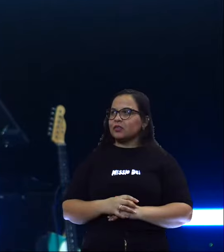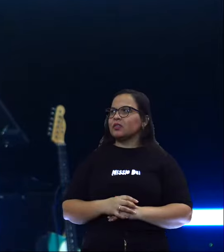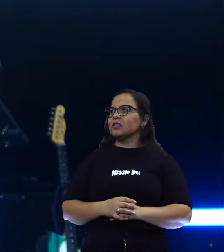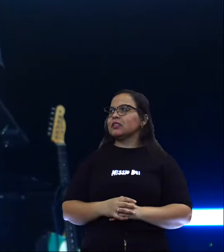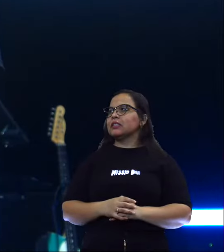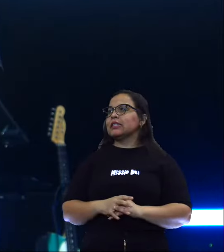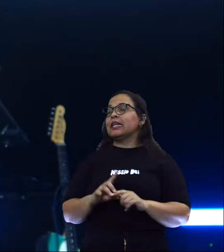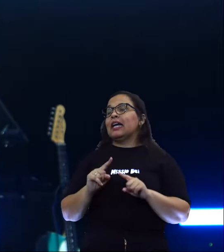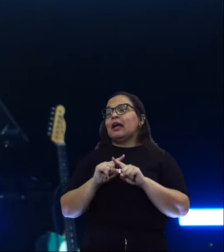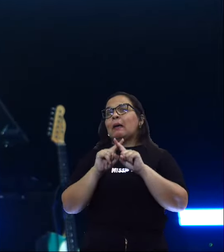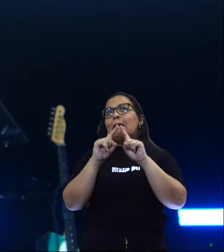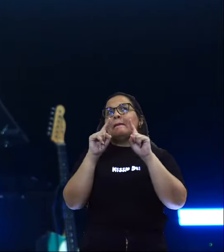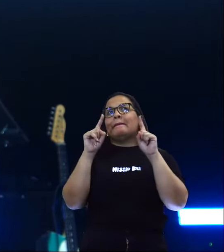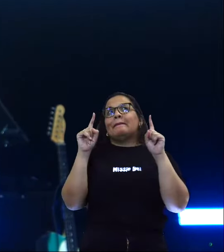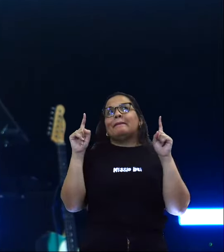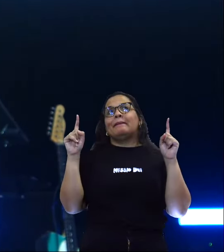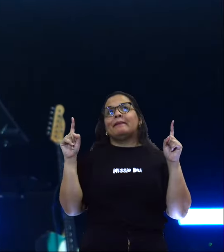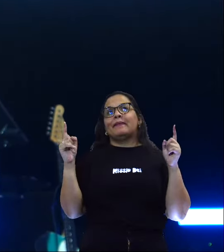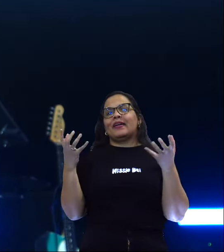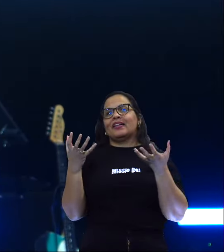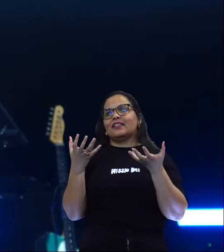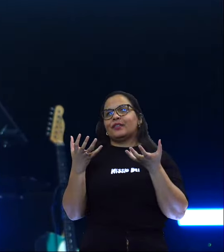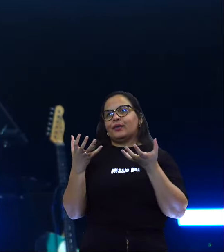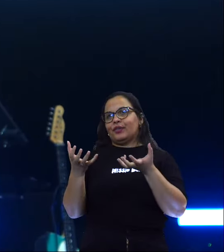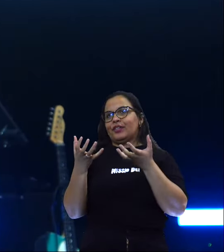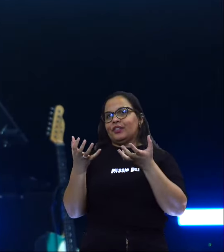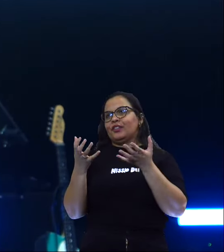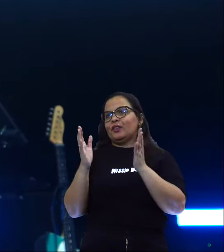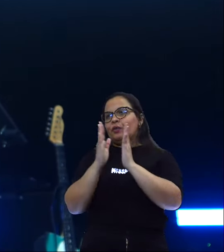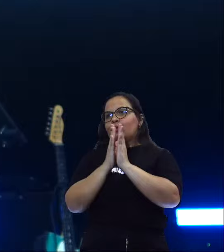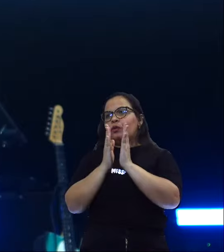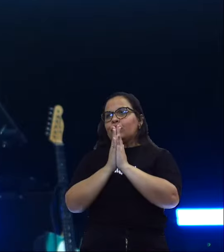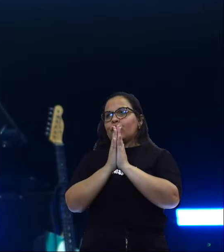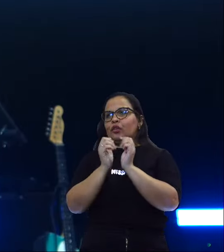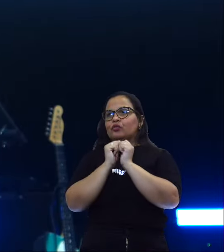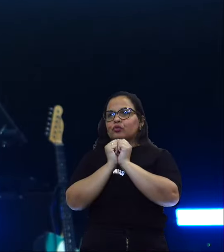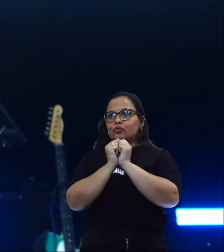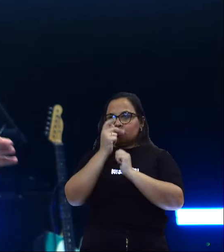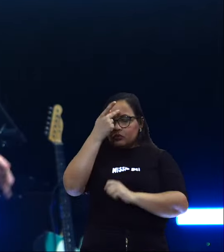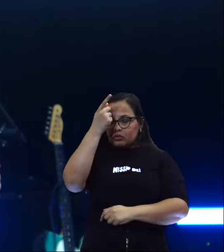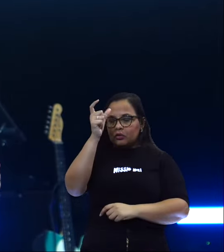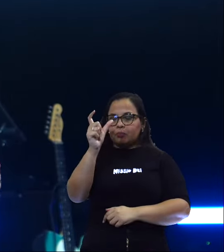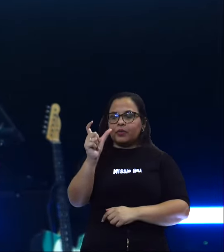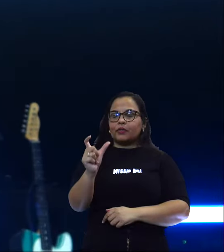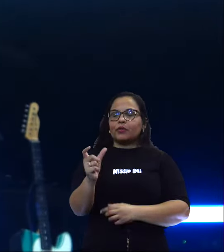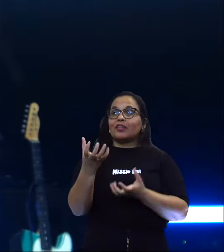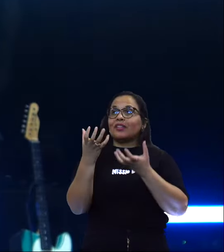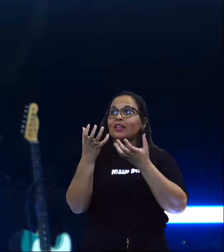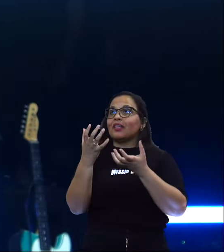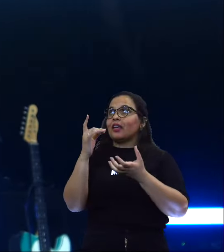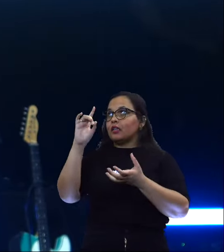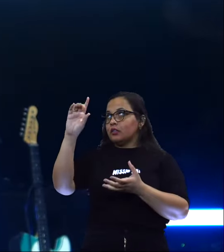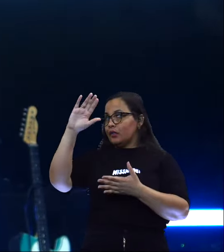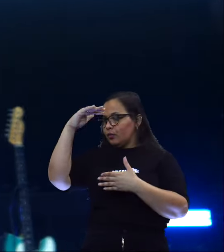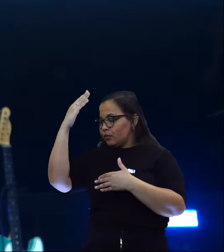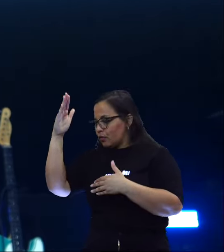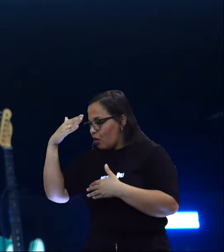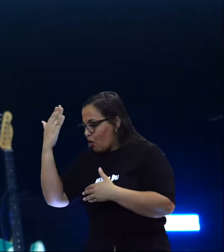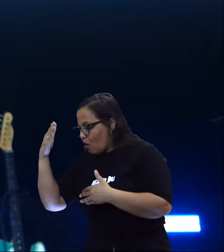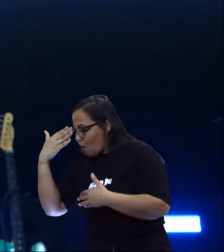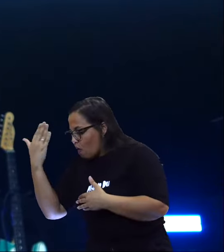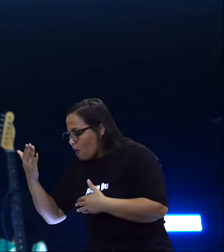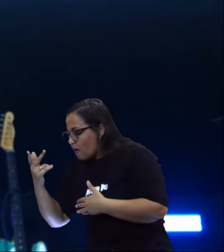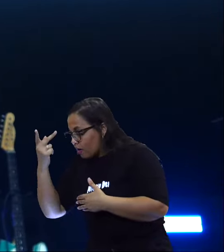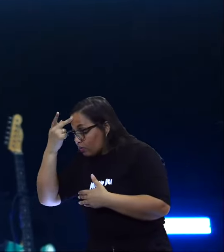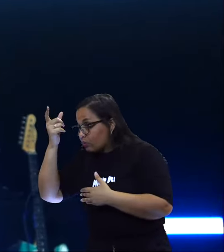Mas eu queria orar com pessoas que querem hoje, nesse lugar, honrar aquilo que Deus já fez e as pessoas que Deus usou